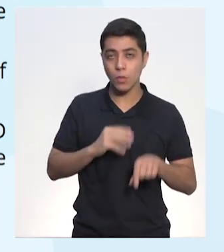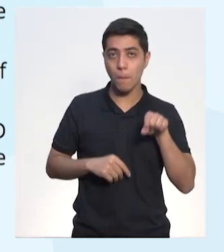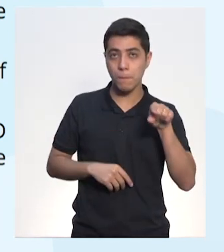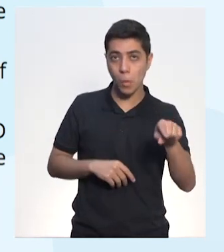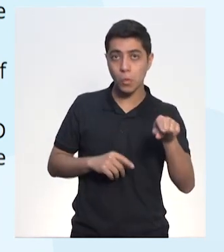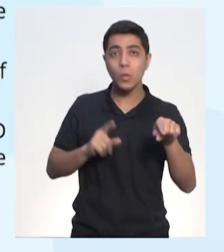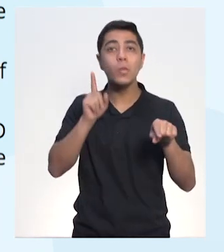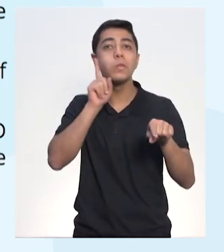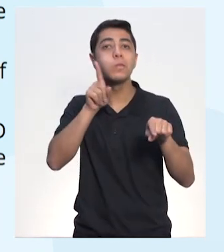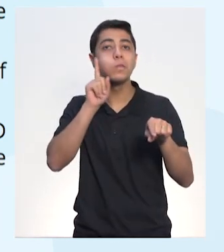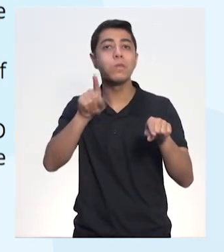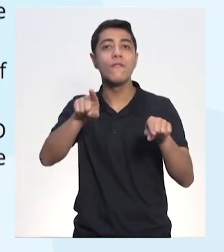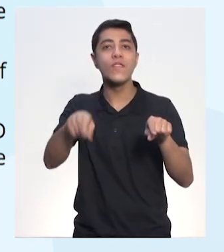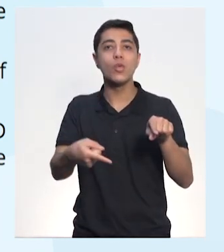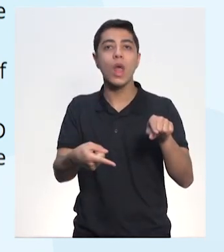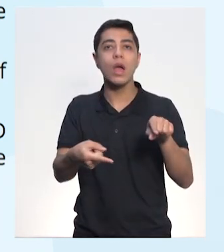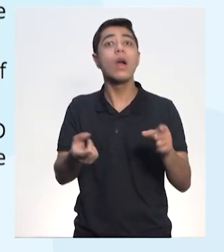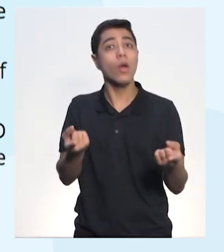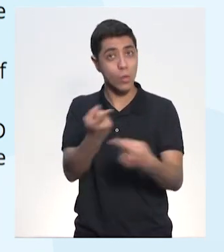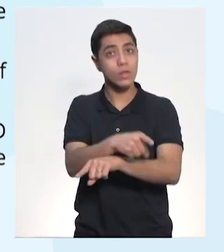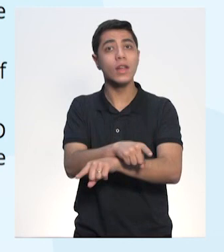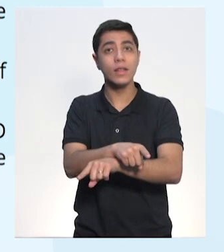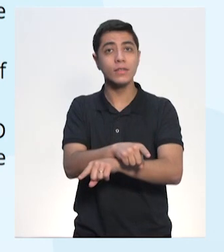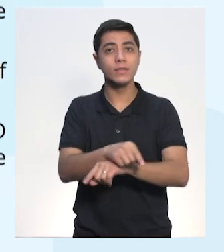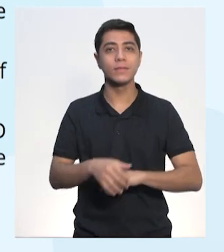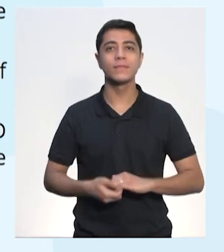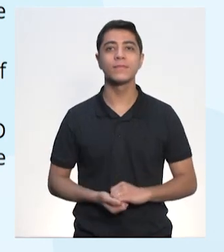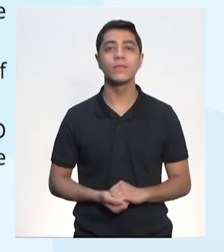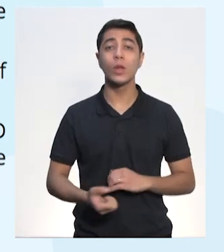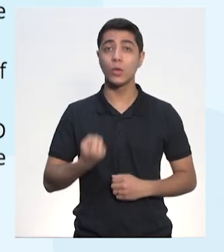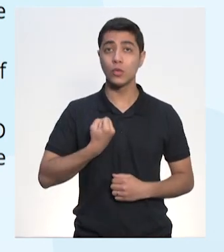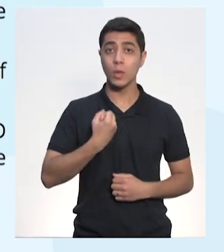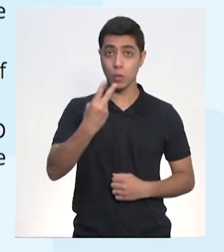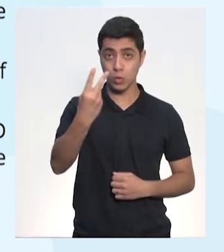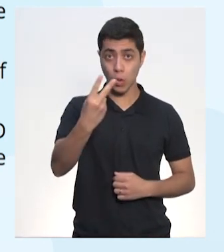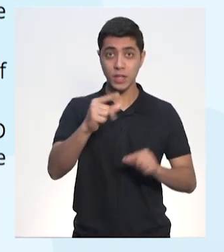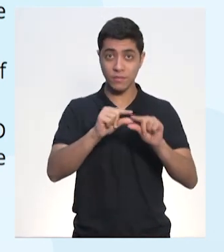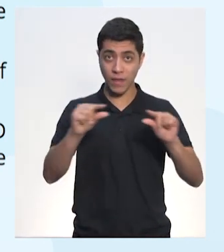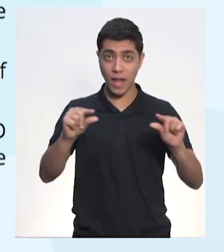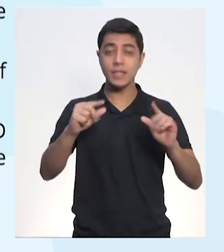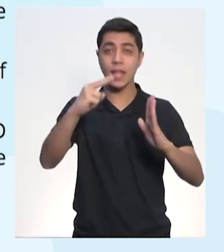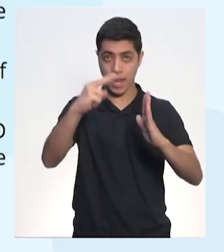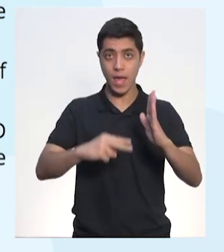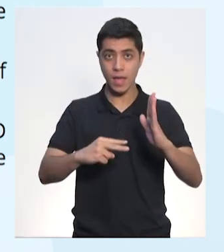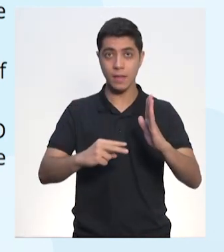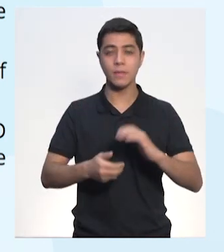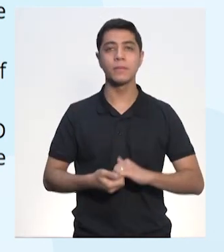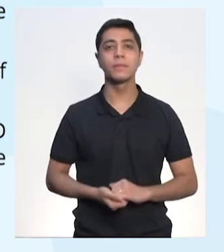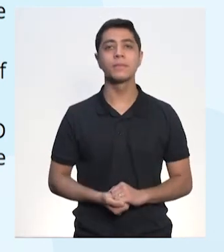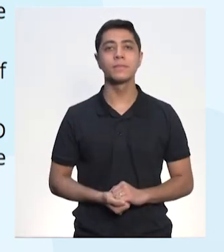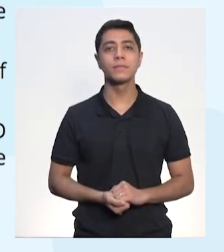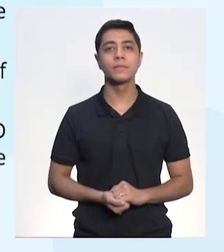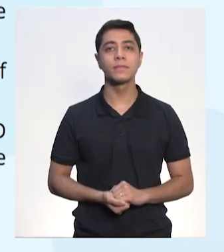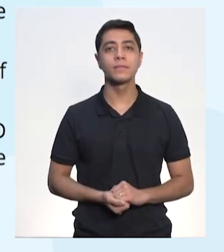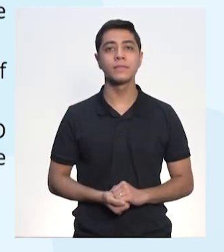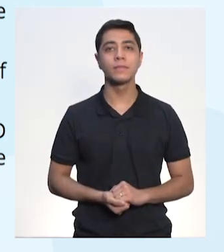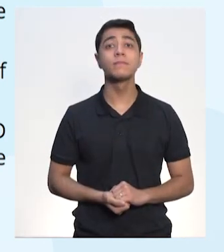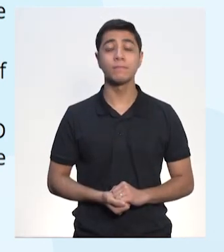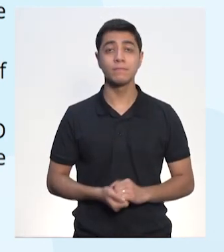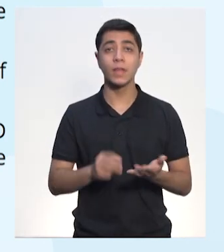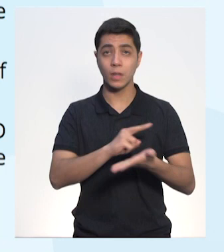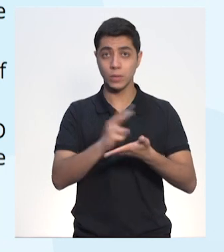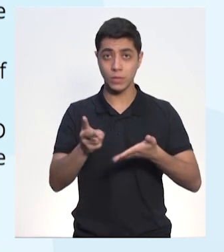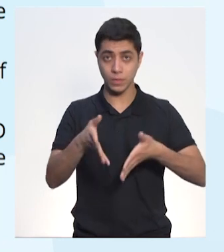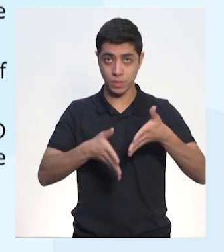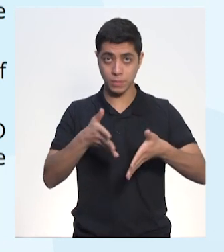Number 2, isso aí foi meu. Number 2, now take the copper wire